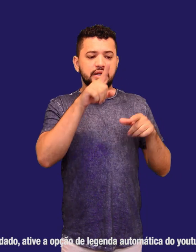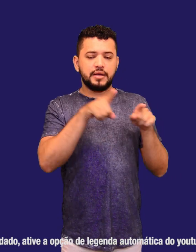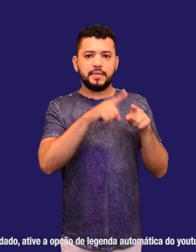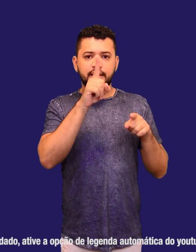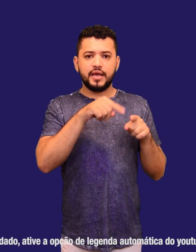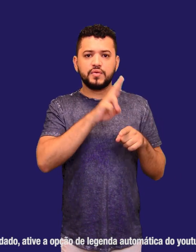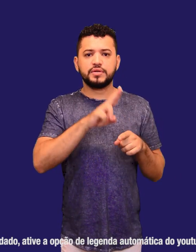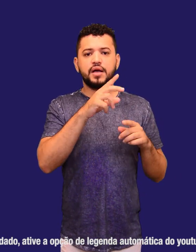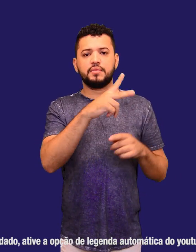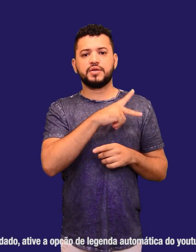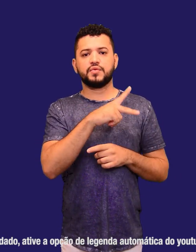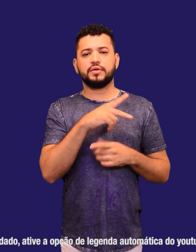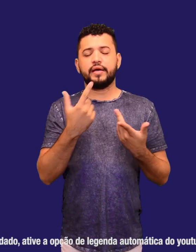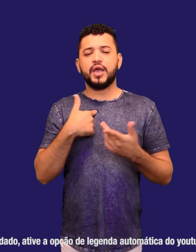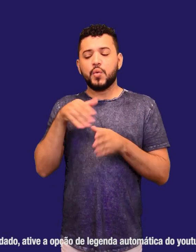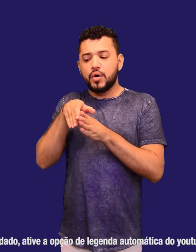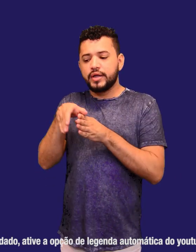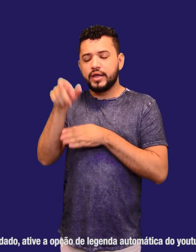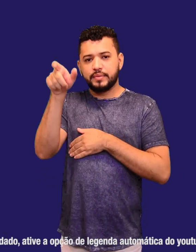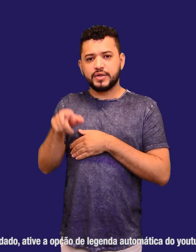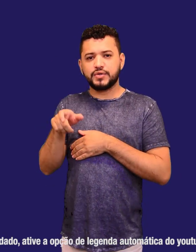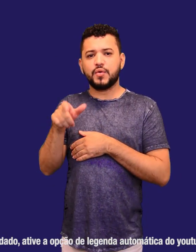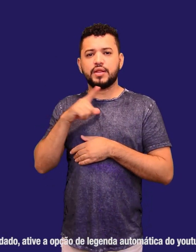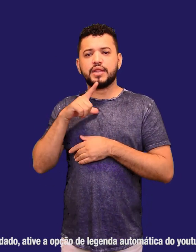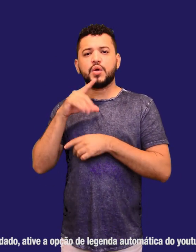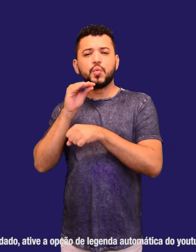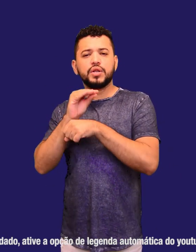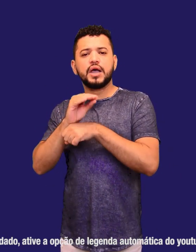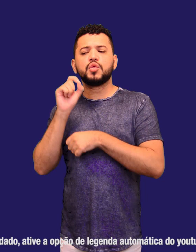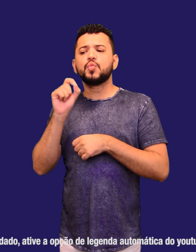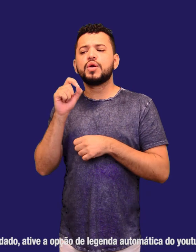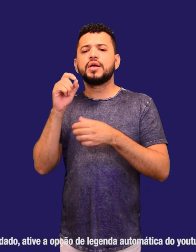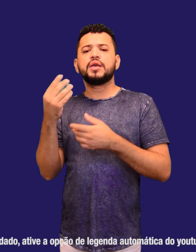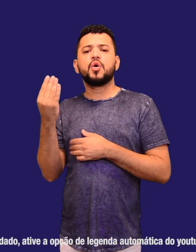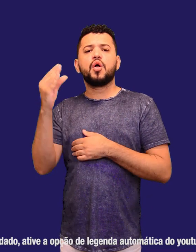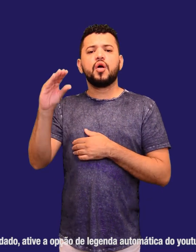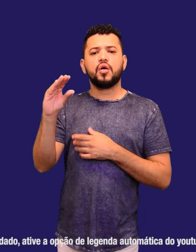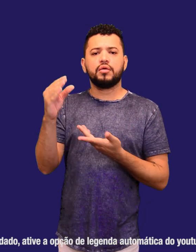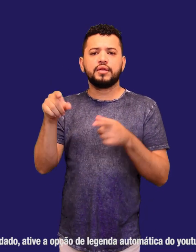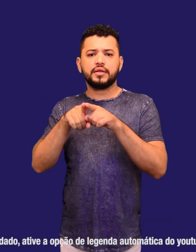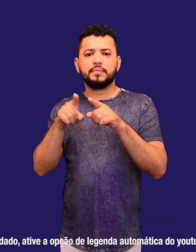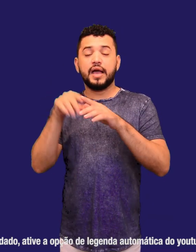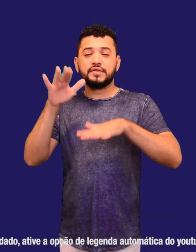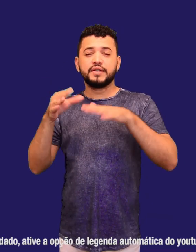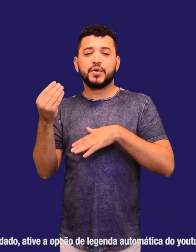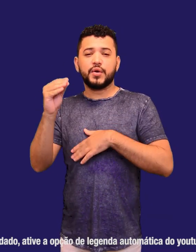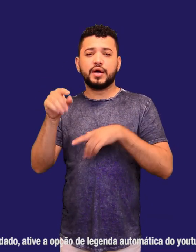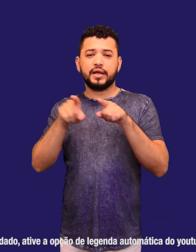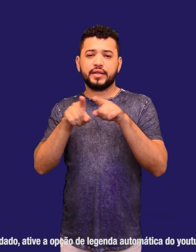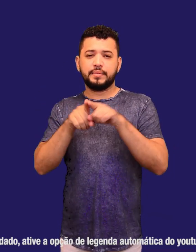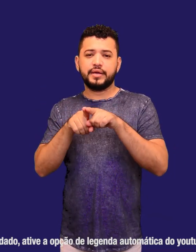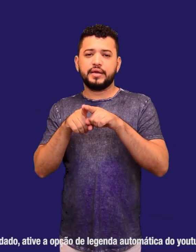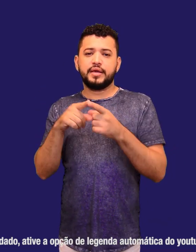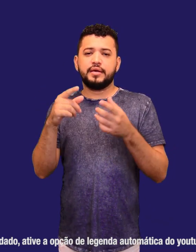orienta o candidato para ter um certo cuidado com o que ele posta, evitar de postar coisas públicas, né, ser mais privada,